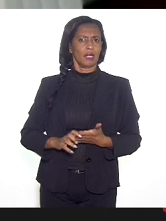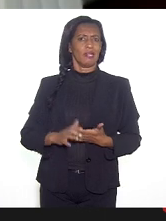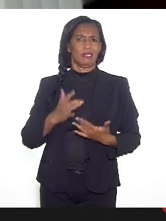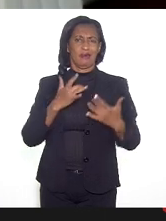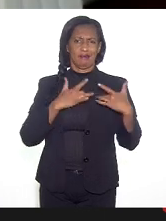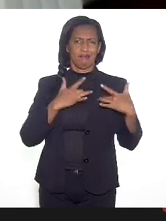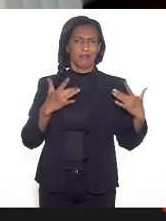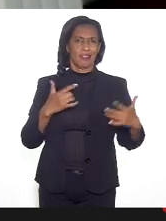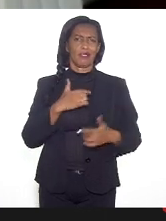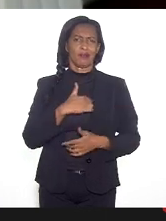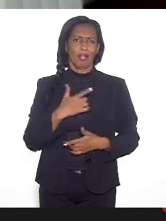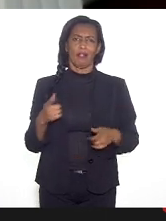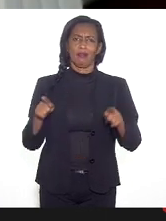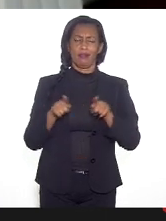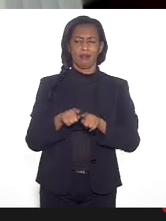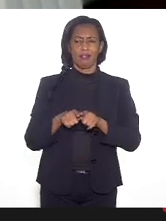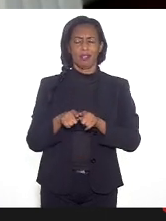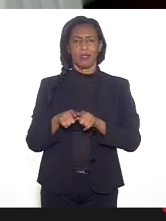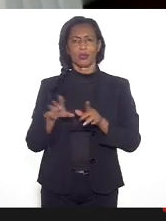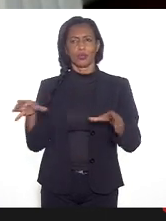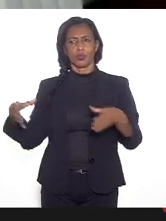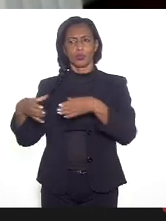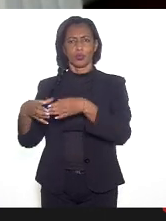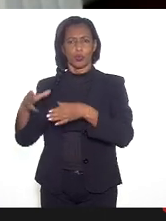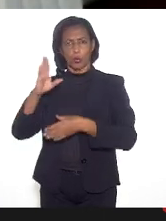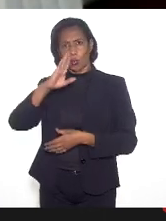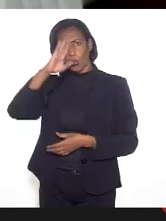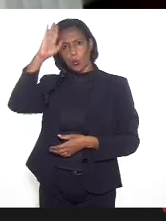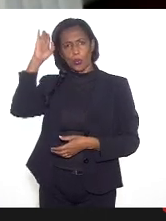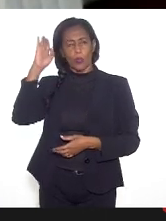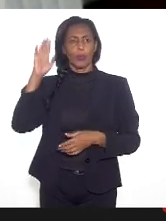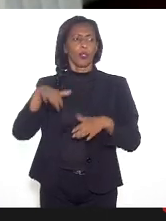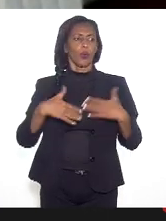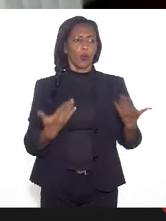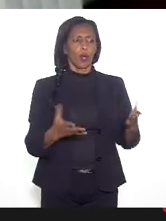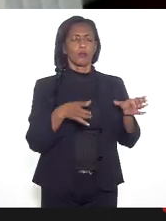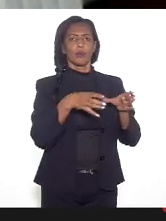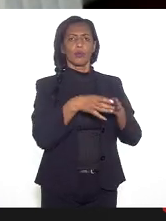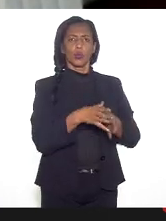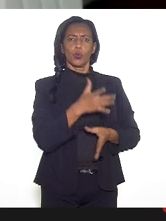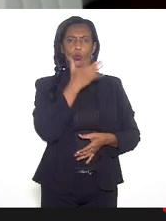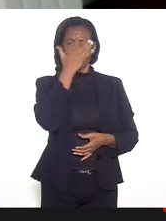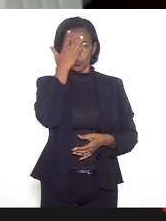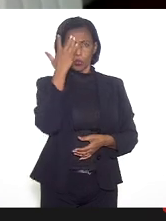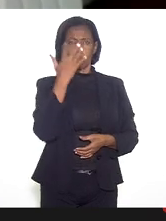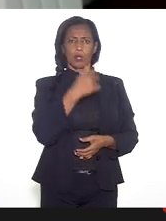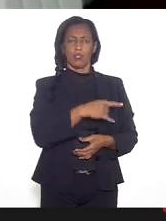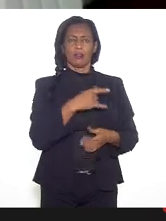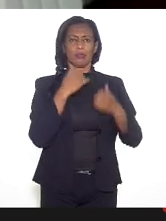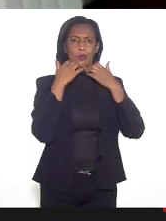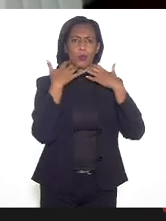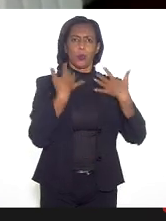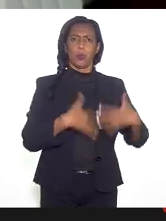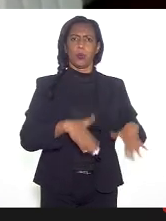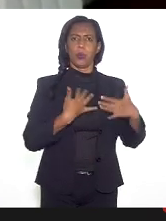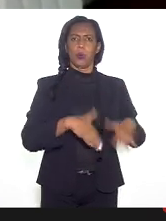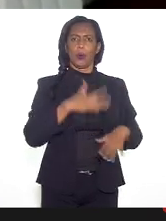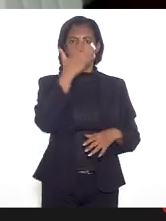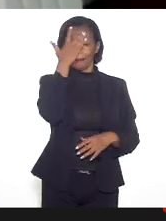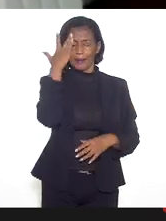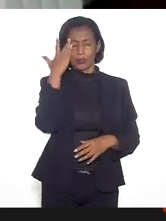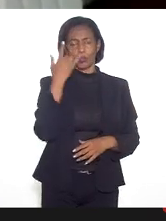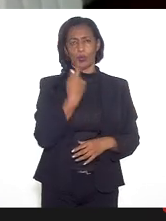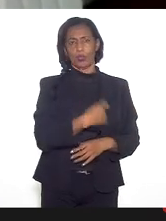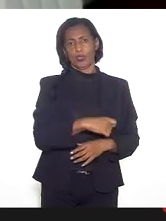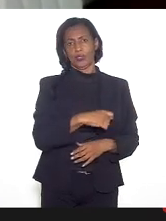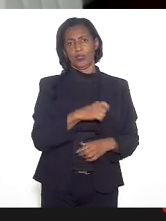sensibilidade, tanto nas demandas das corporações quanto nas aflições dos concursandos. Eu espero